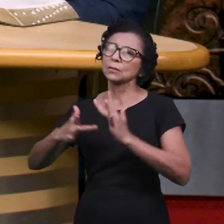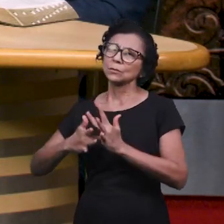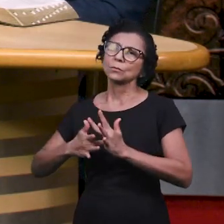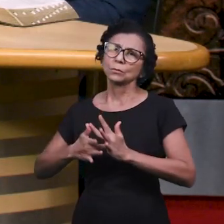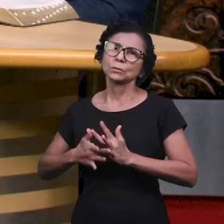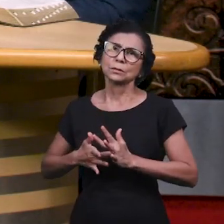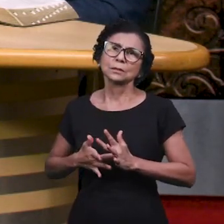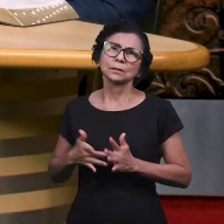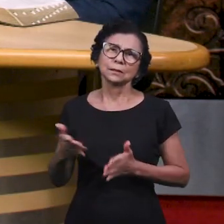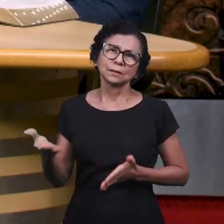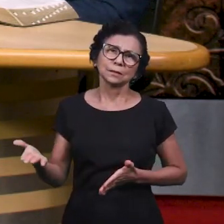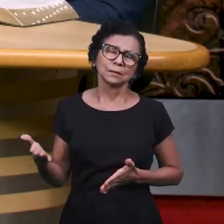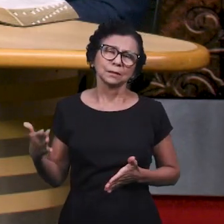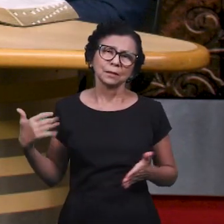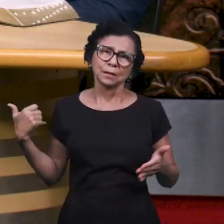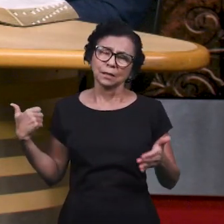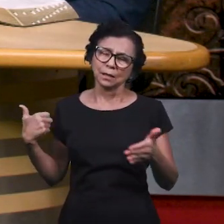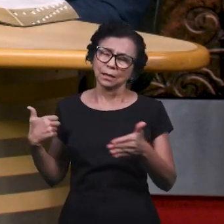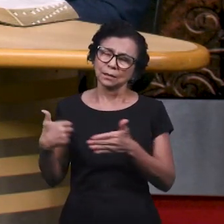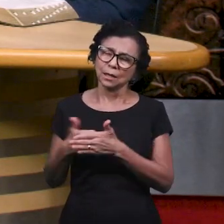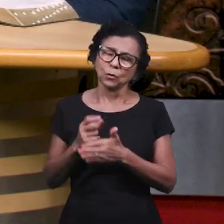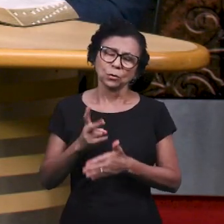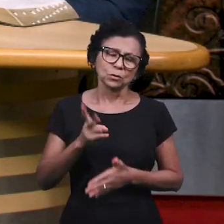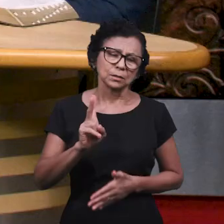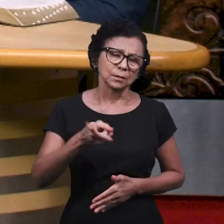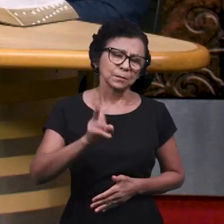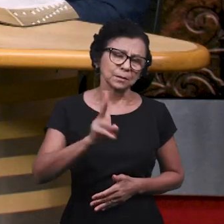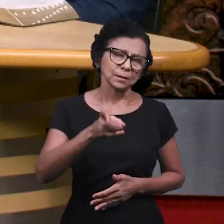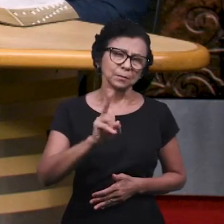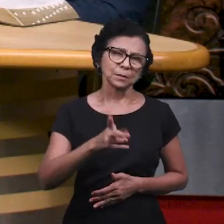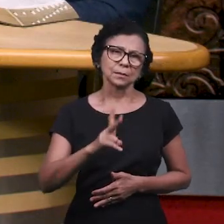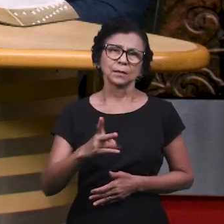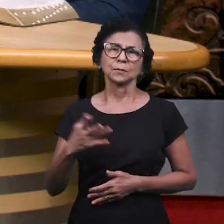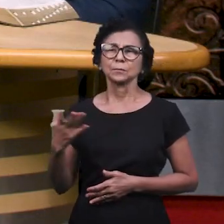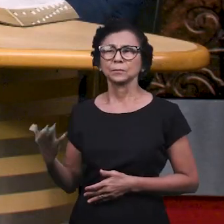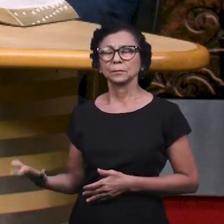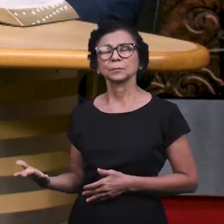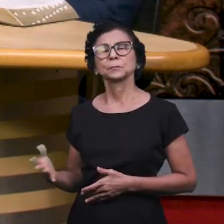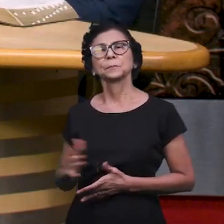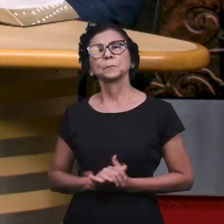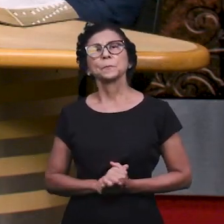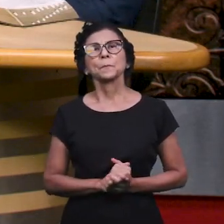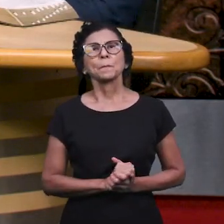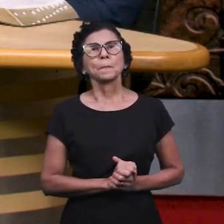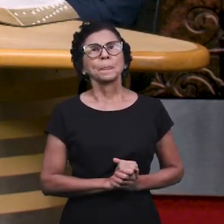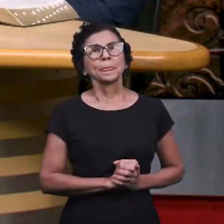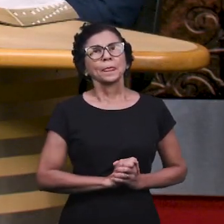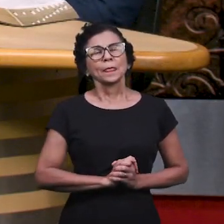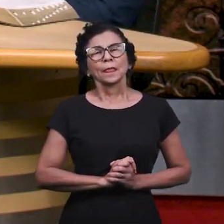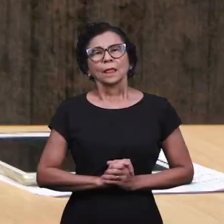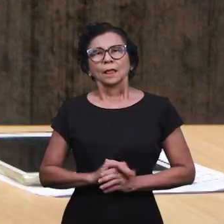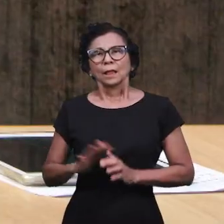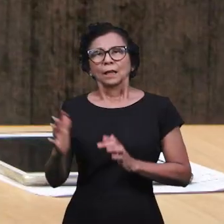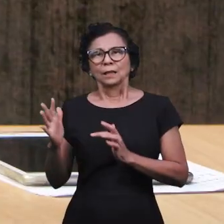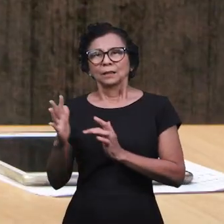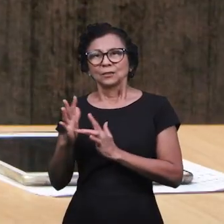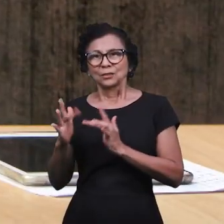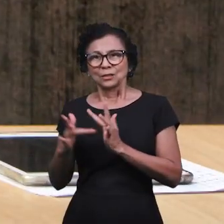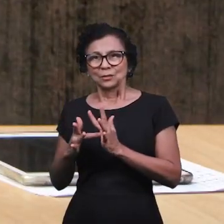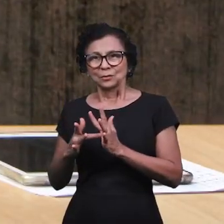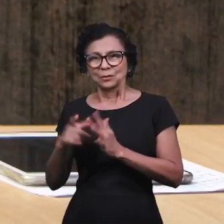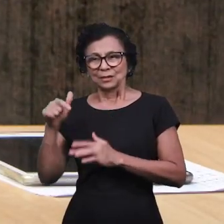vezes continua sendo, né? Continua sempre foi. Será a nossa referência. E Jesus, todas as vezes no seu ministério aqui nessa terra,